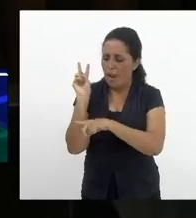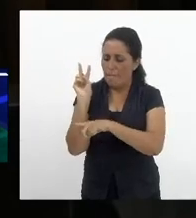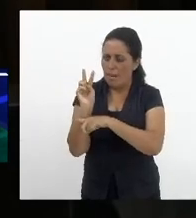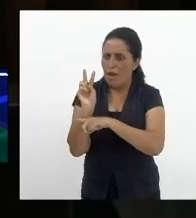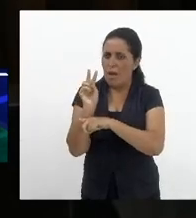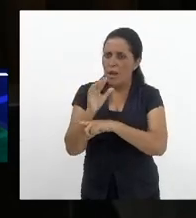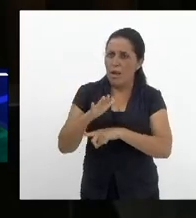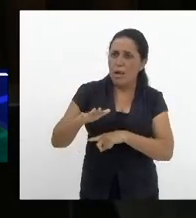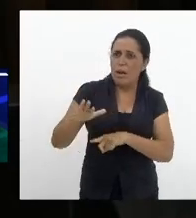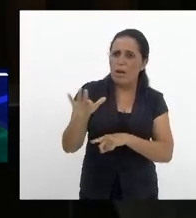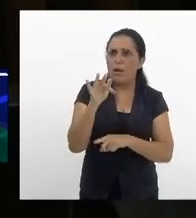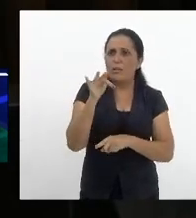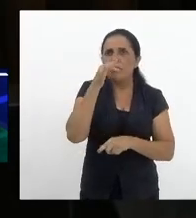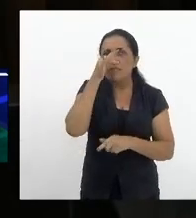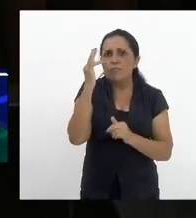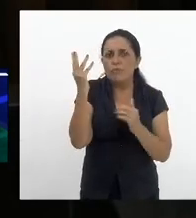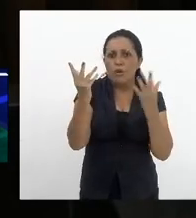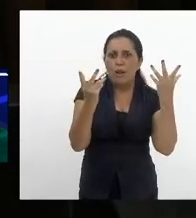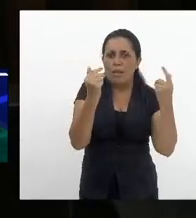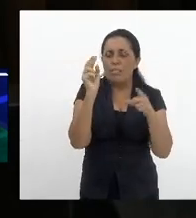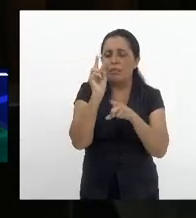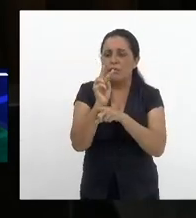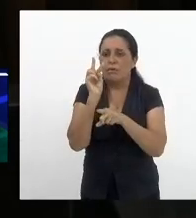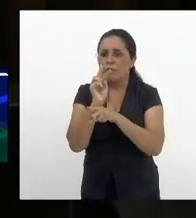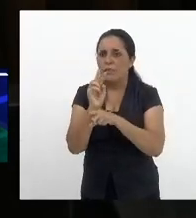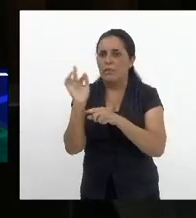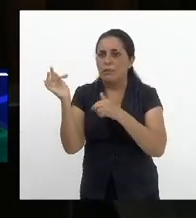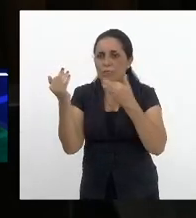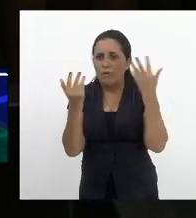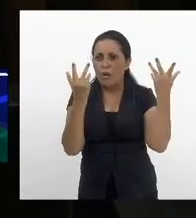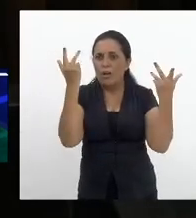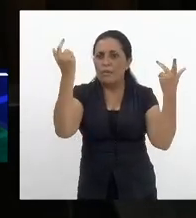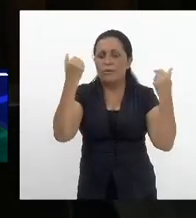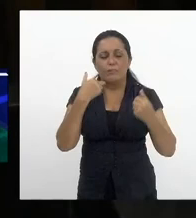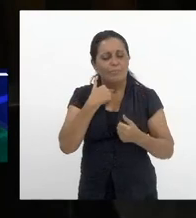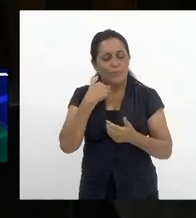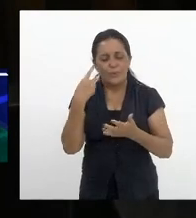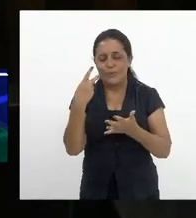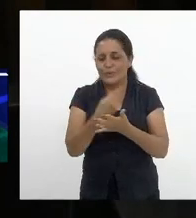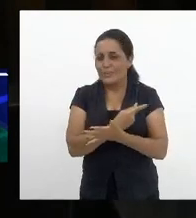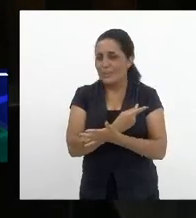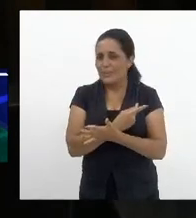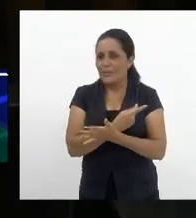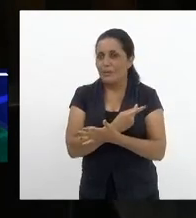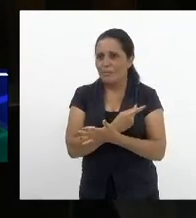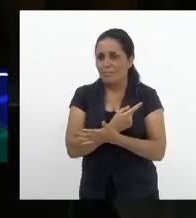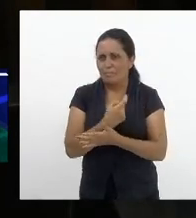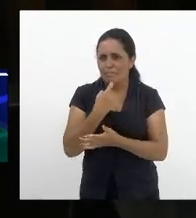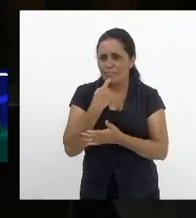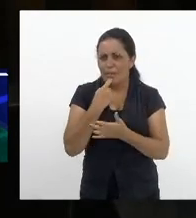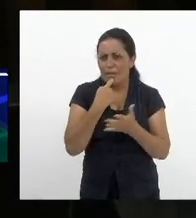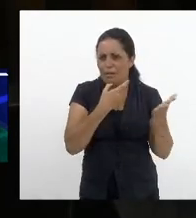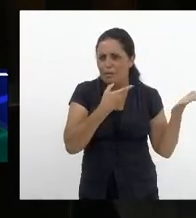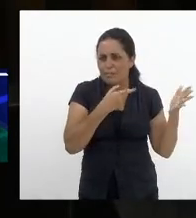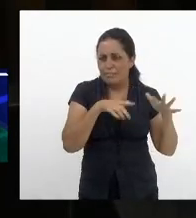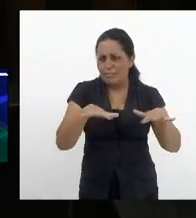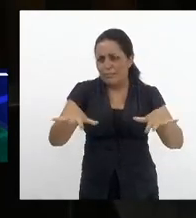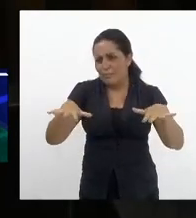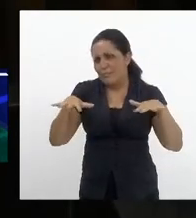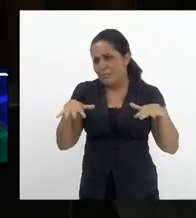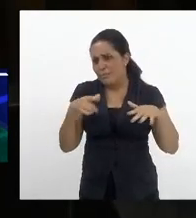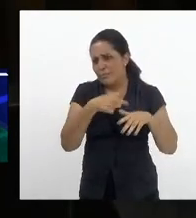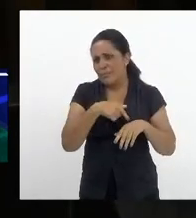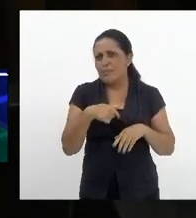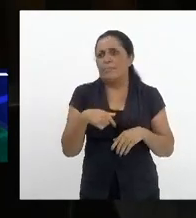serve de amortecedor da nossa floresta, de defesa da nossa floresta, não pode acontecer a poucos quilômetros aqui da Assembleia Legislativa. Então,